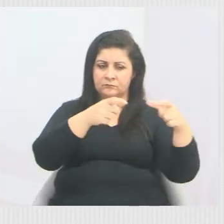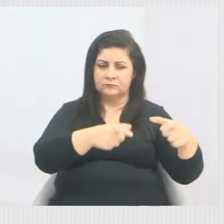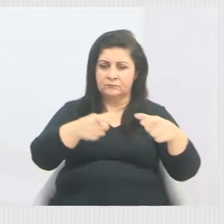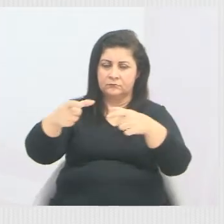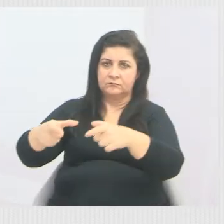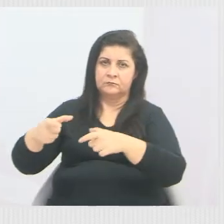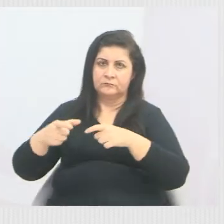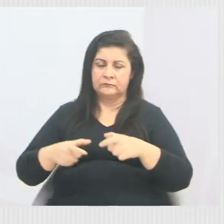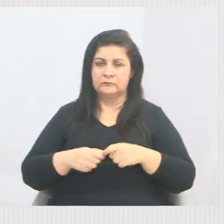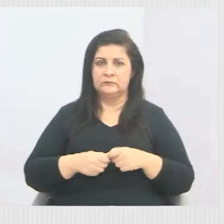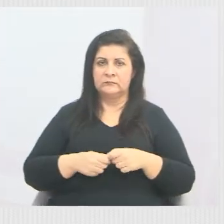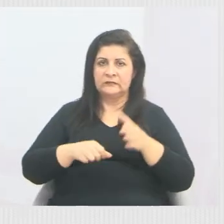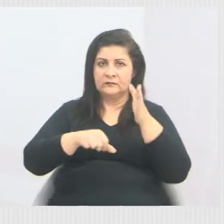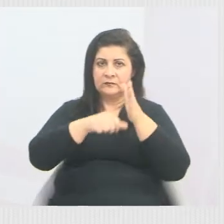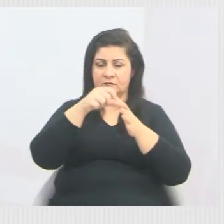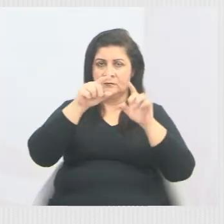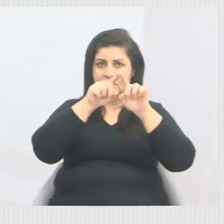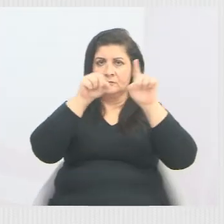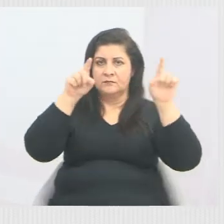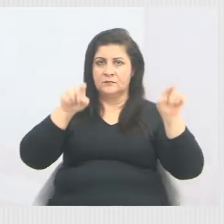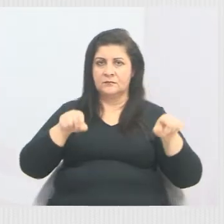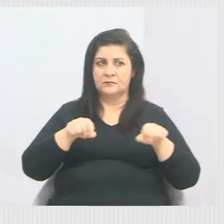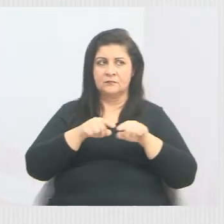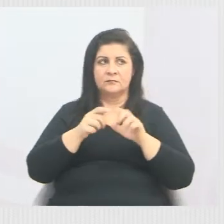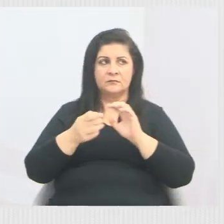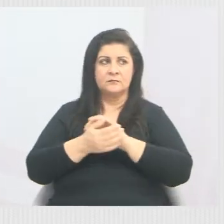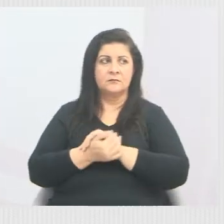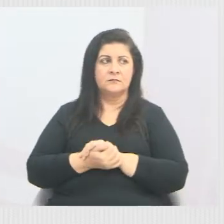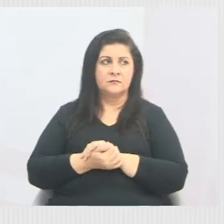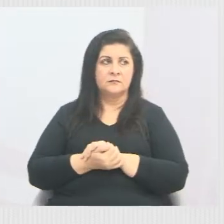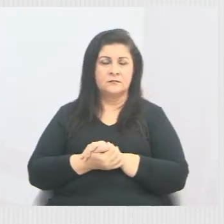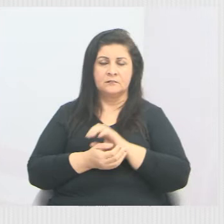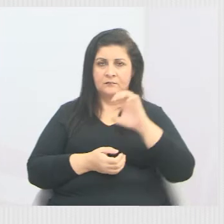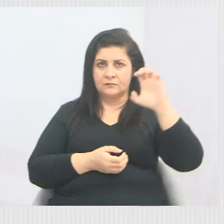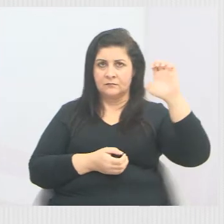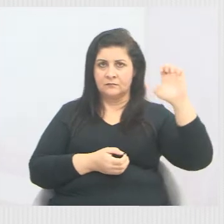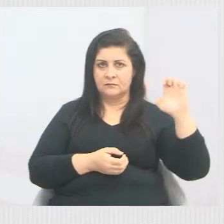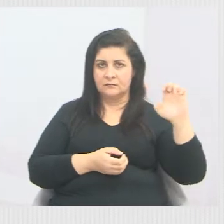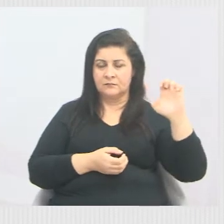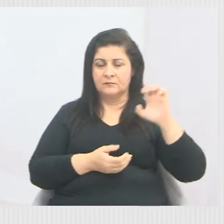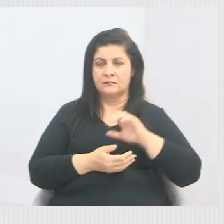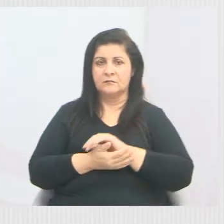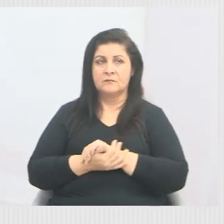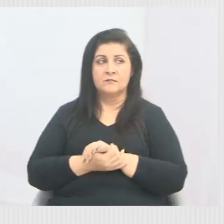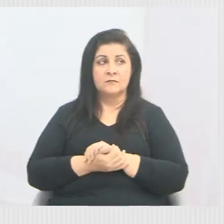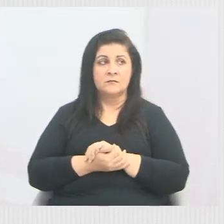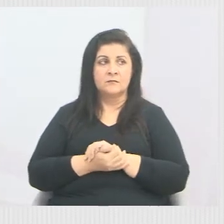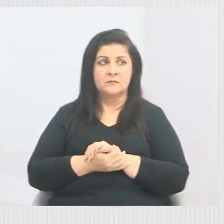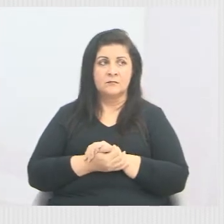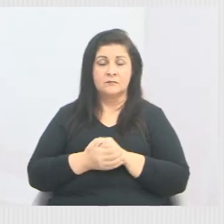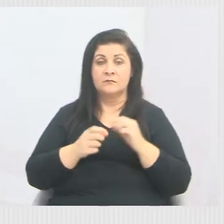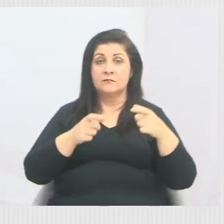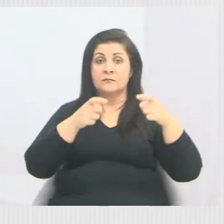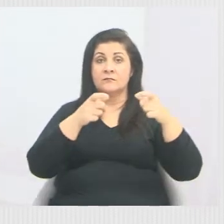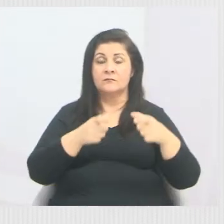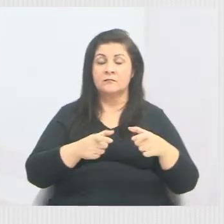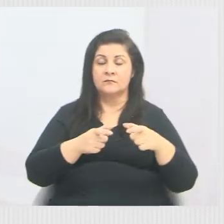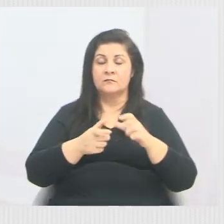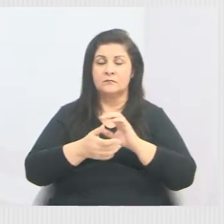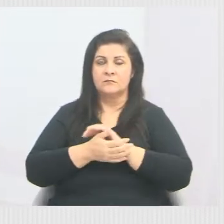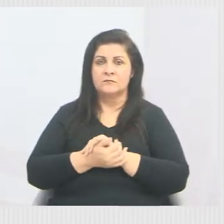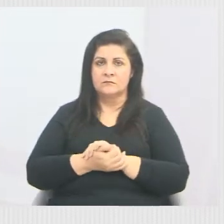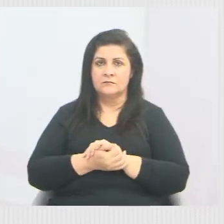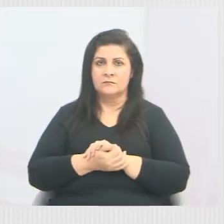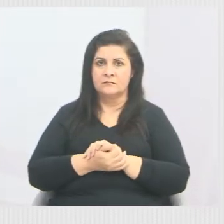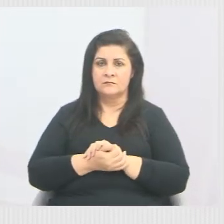Aqui, no primeiro quadrante, você tem aqui à sua esquerda, né, o poder e o órgão, né, e os seus inscritos.